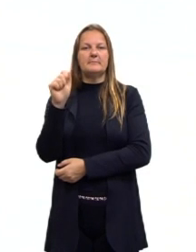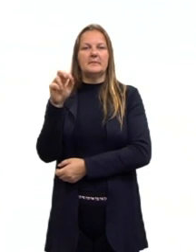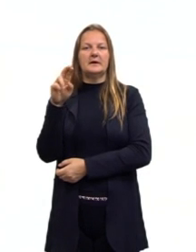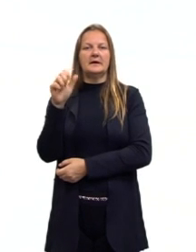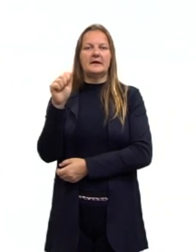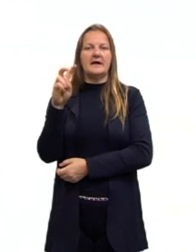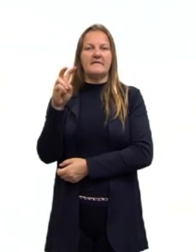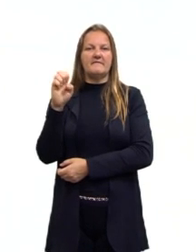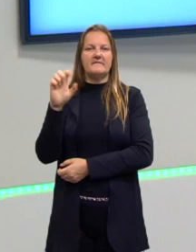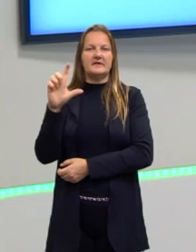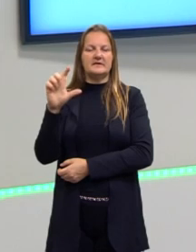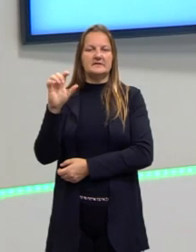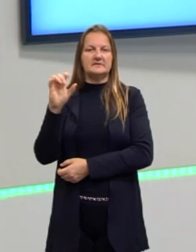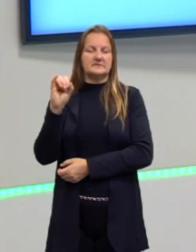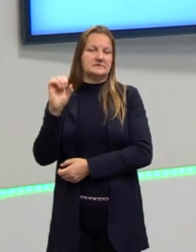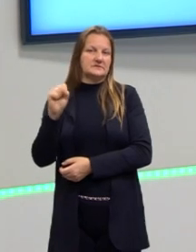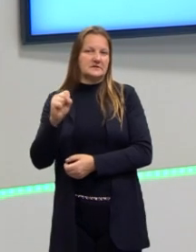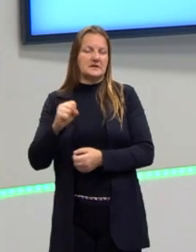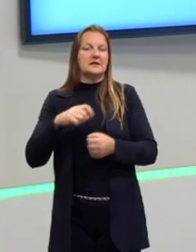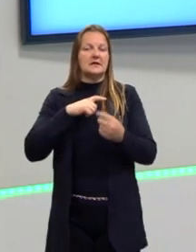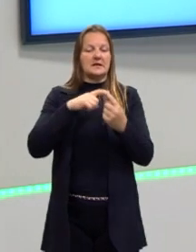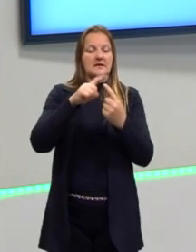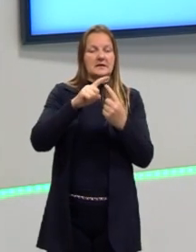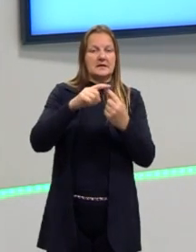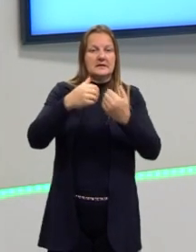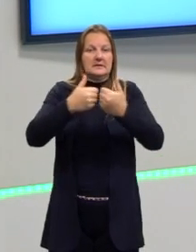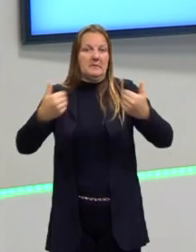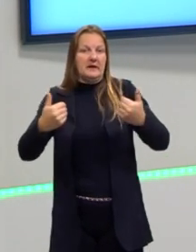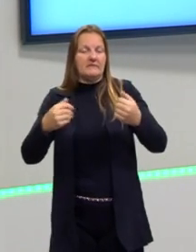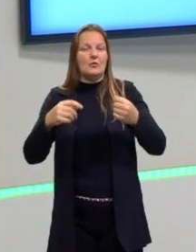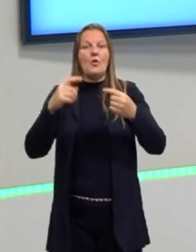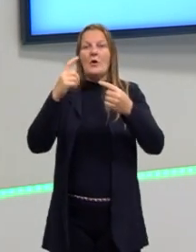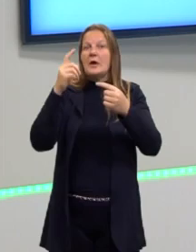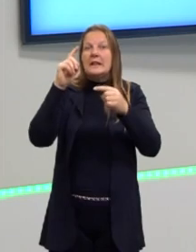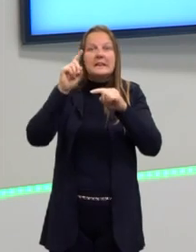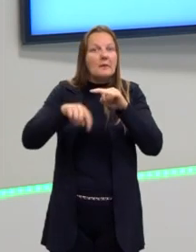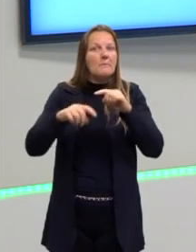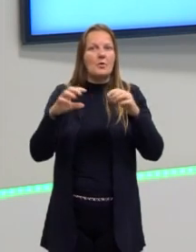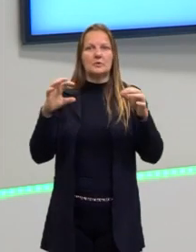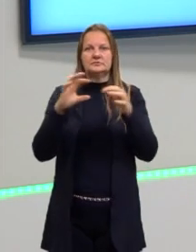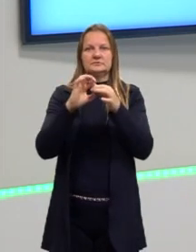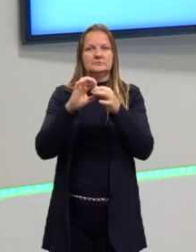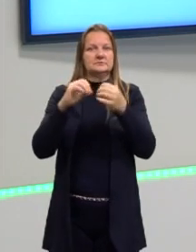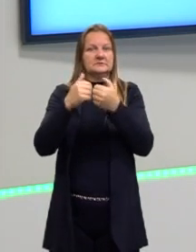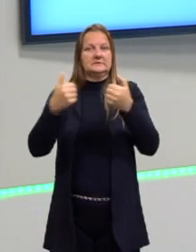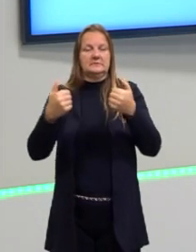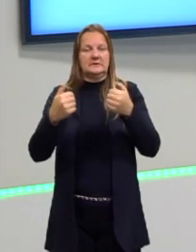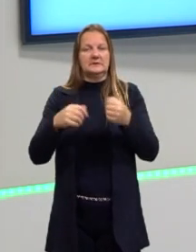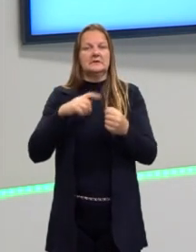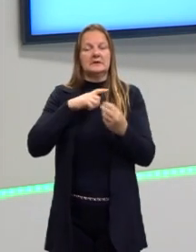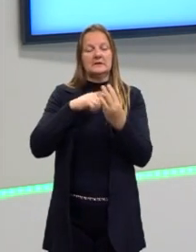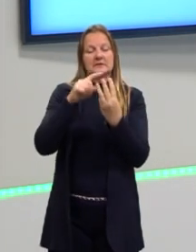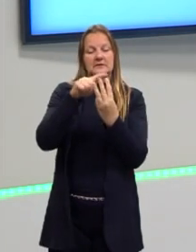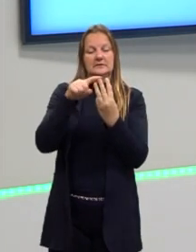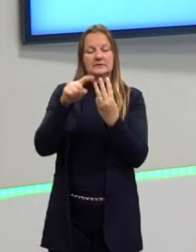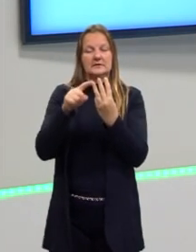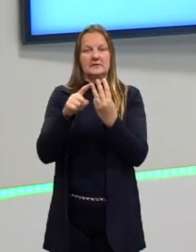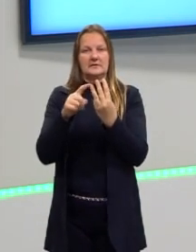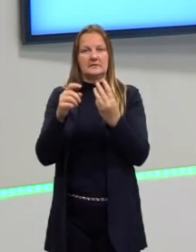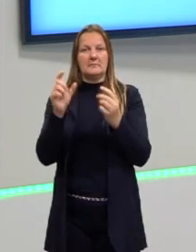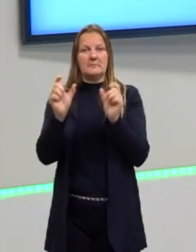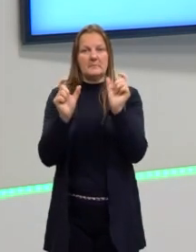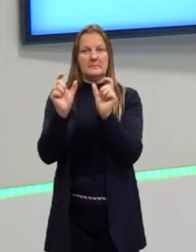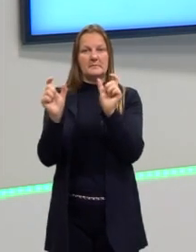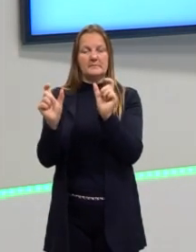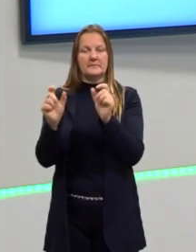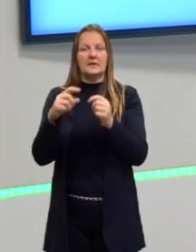lá no início tem três tipos separável inseparável e os de três palavras Ok então esse